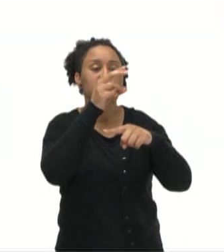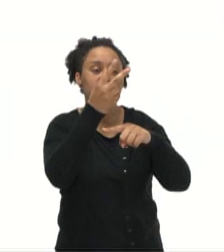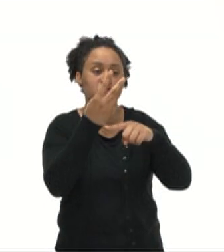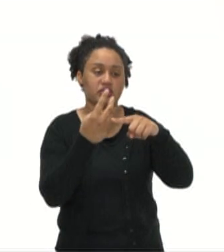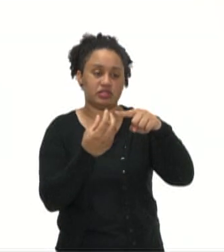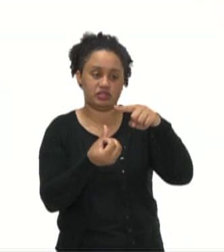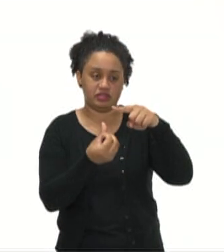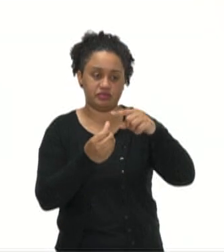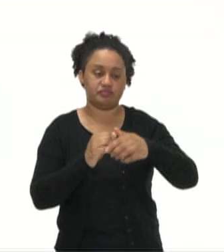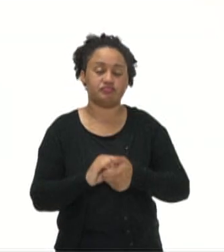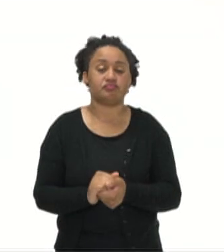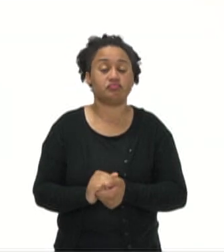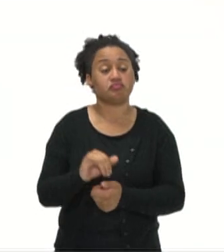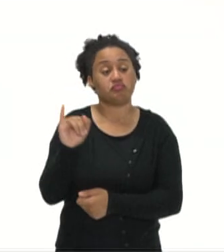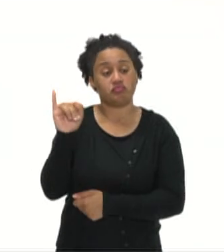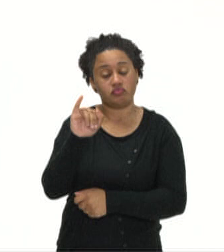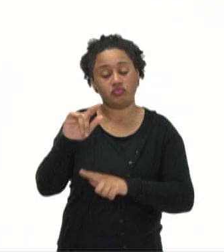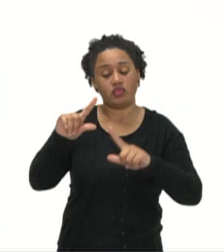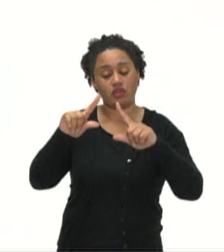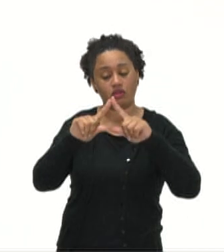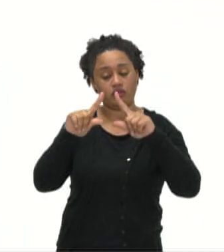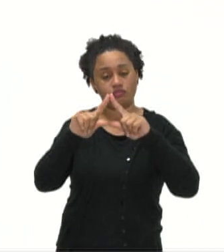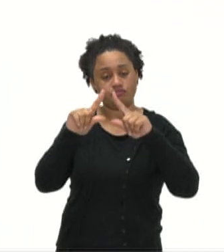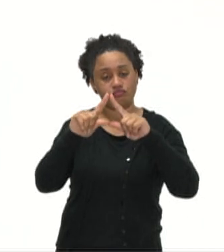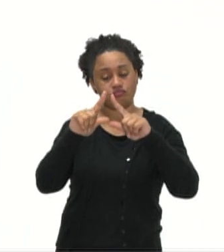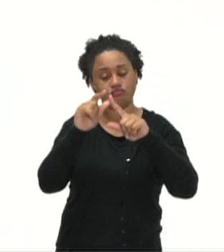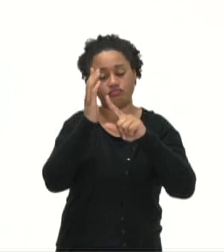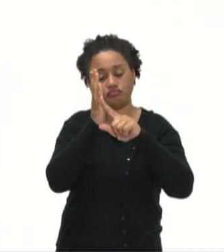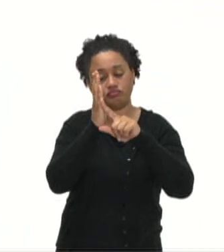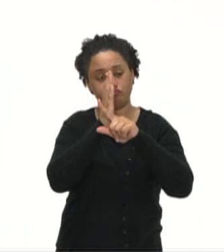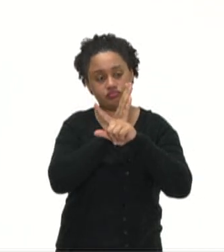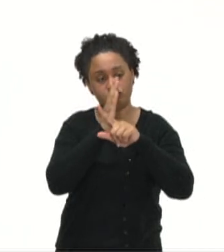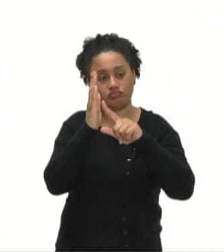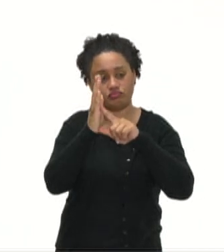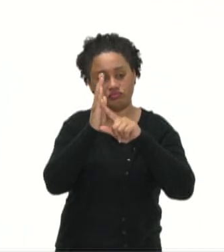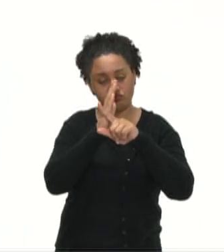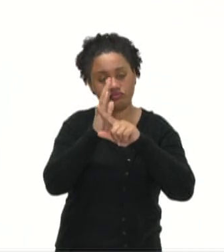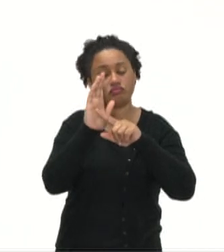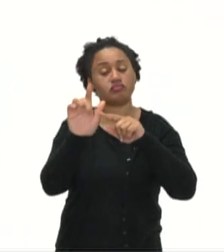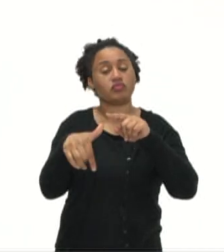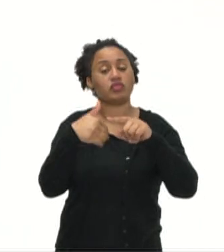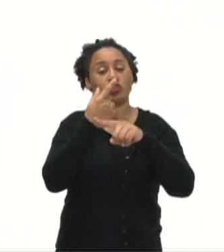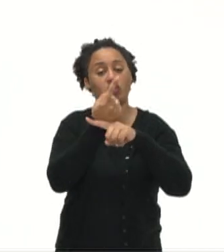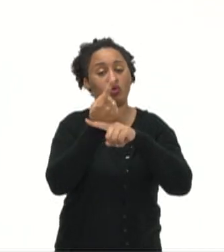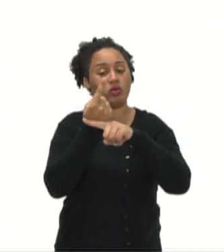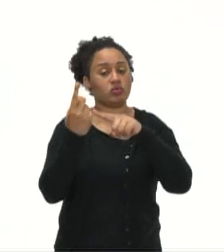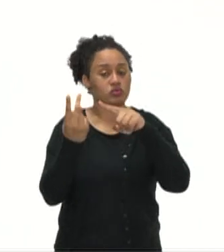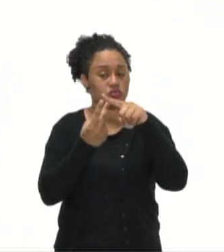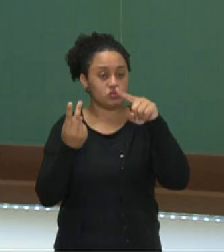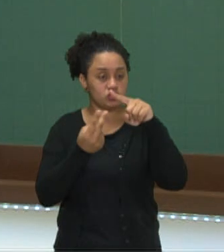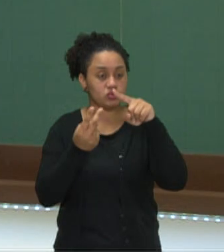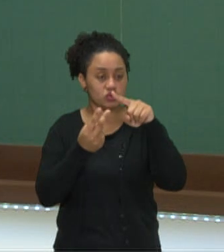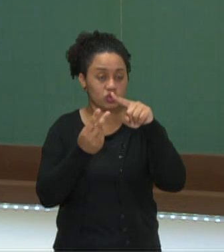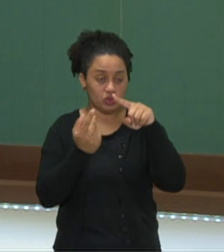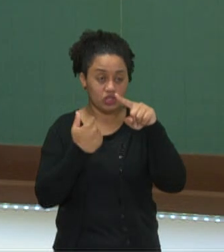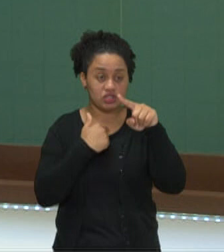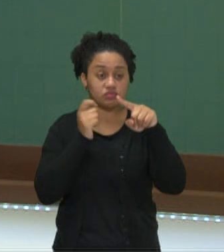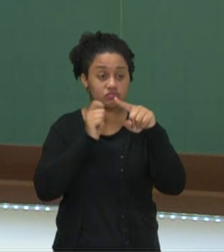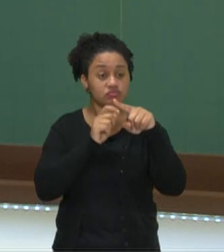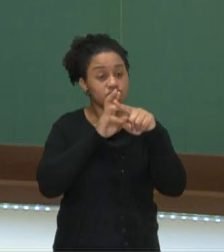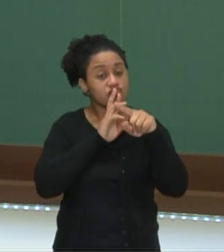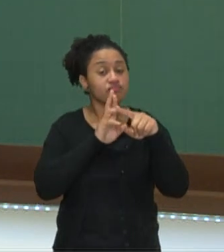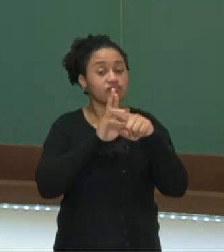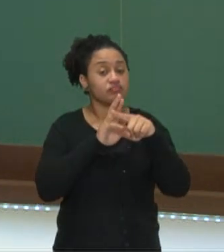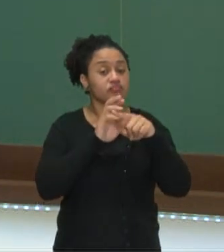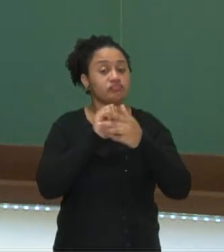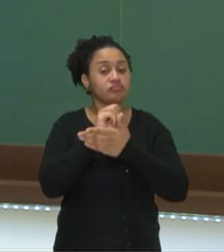vai em cima. E, finalmente, na letra I, a nossa figura foi dividida em 2 partes iguais, então o número 2 embaixo, e